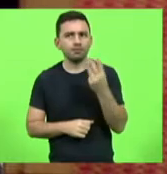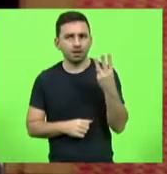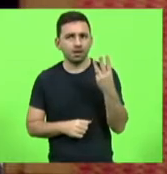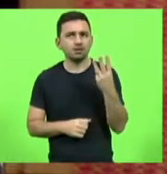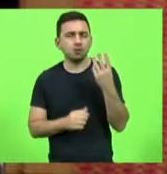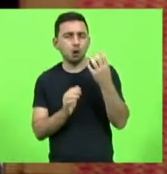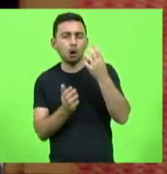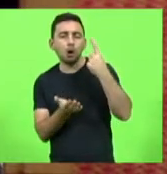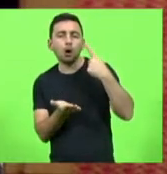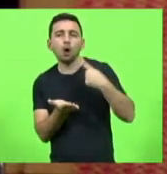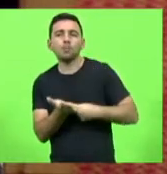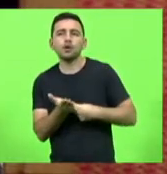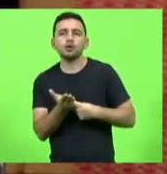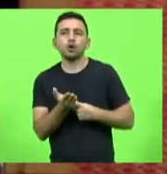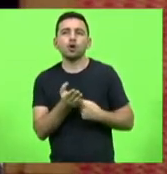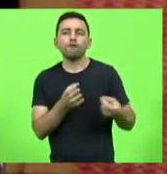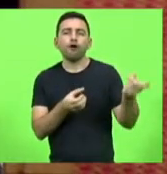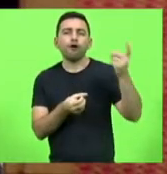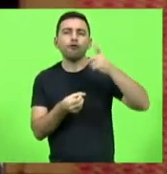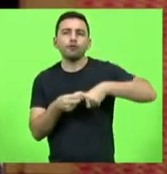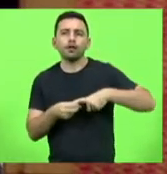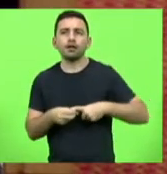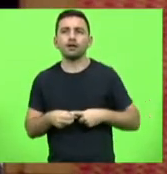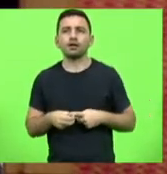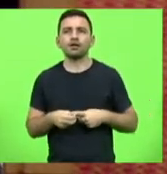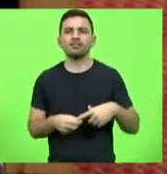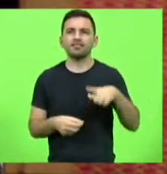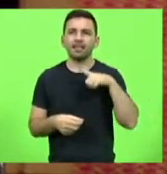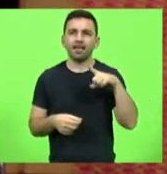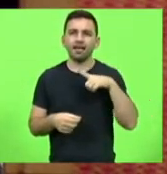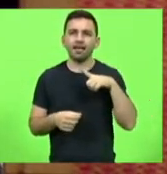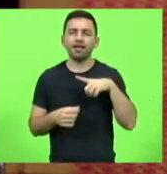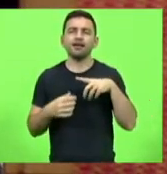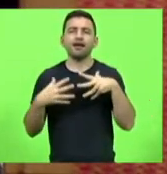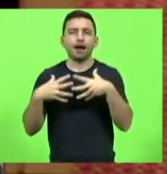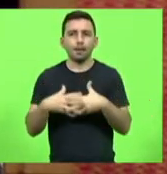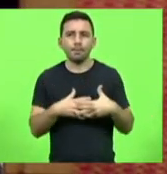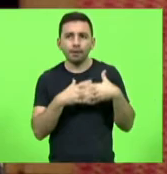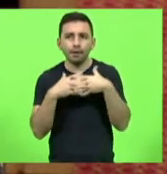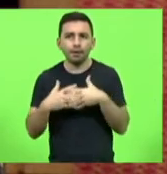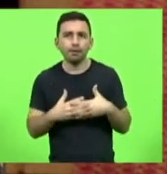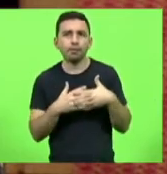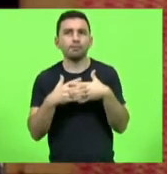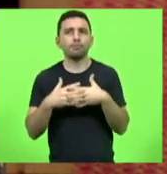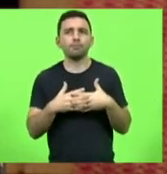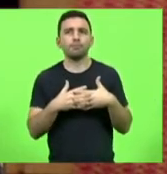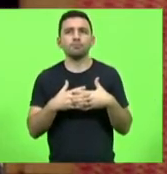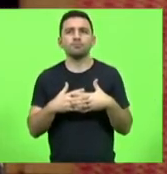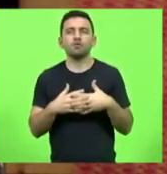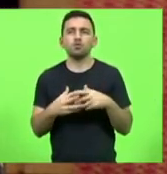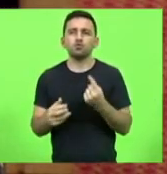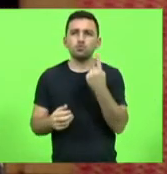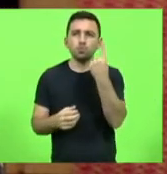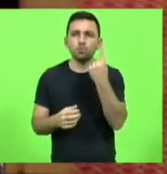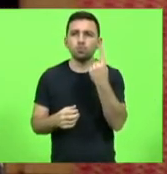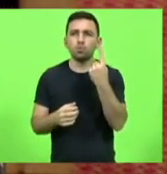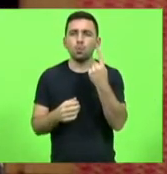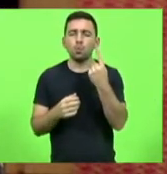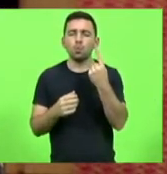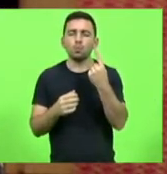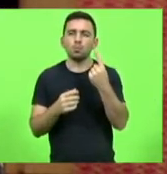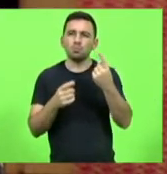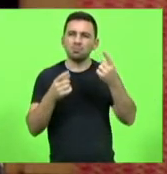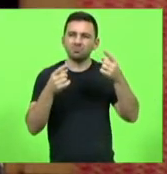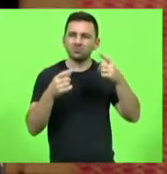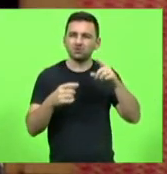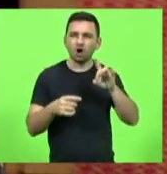para reiniciar. Tem um caminhãozinho lá, deputado Fabiano, um banheiro químico e uns